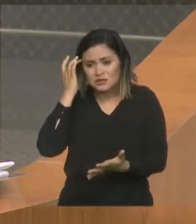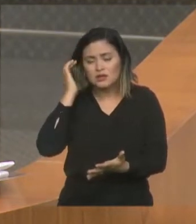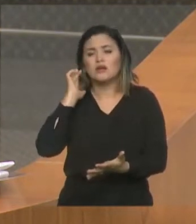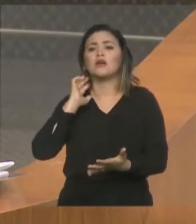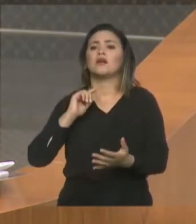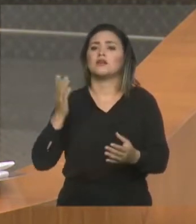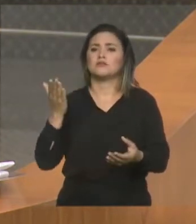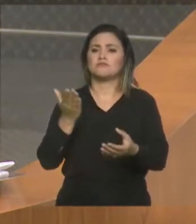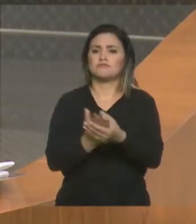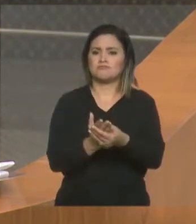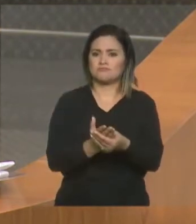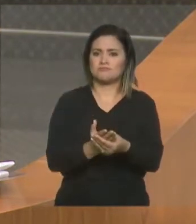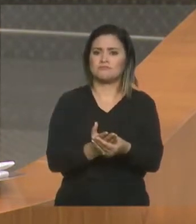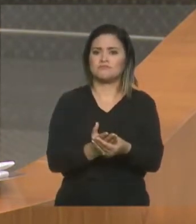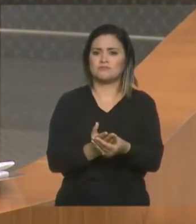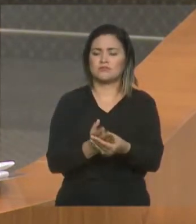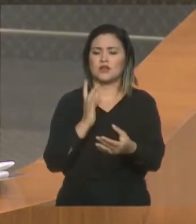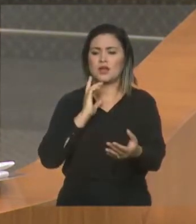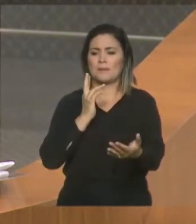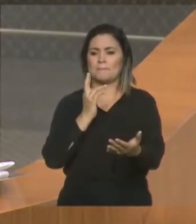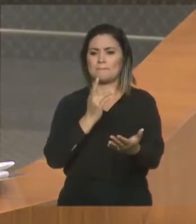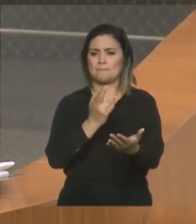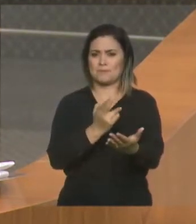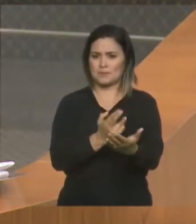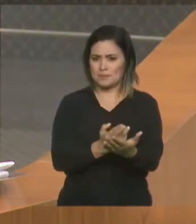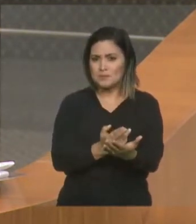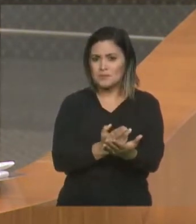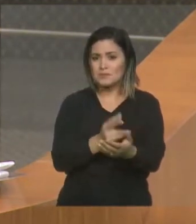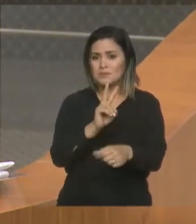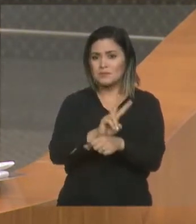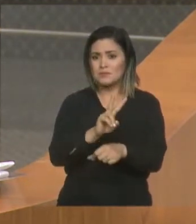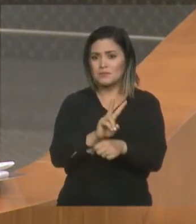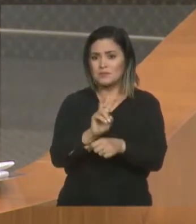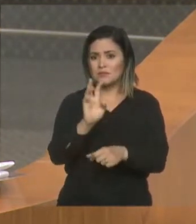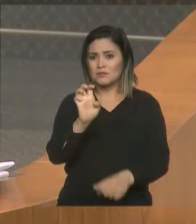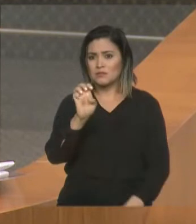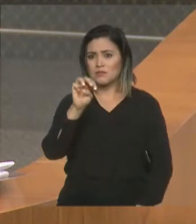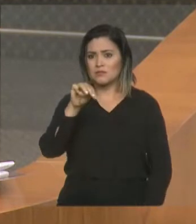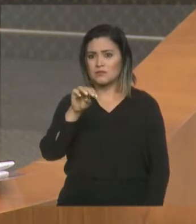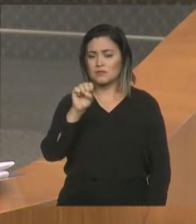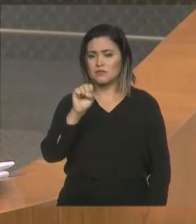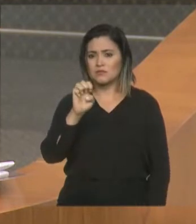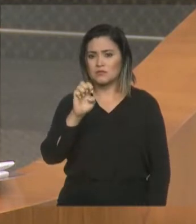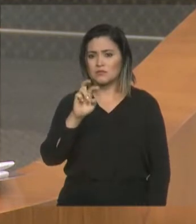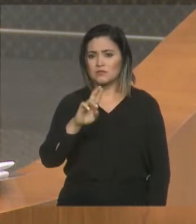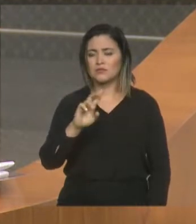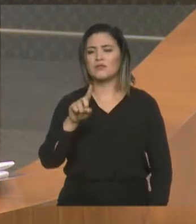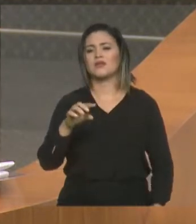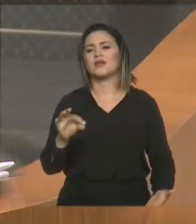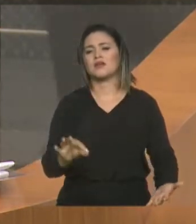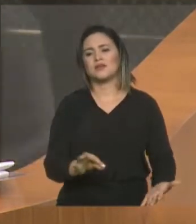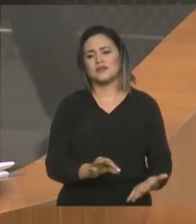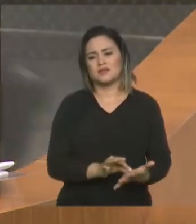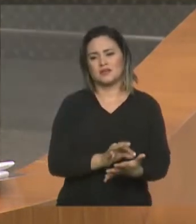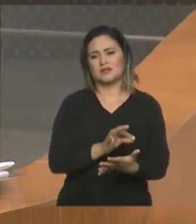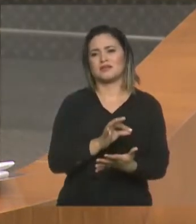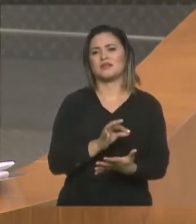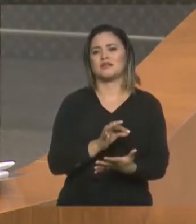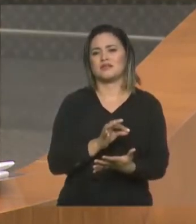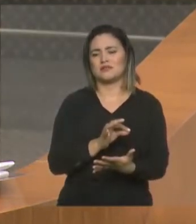que ele impetra em defesa do MCE, são essas pessoas contratadas, quanto à competência das pessoas